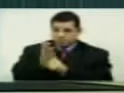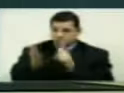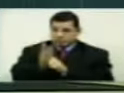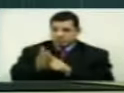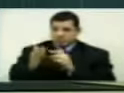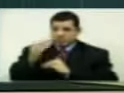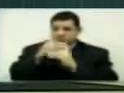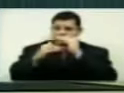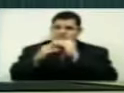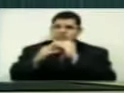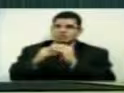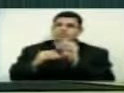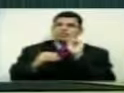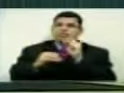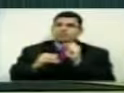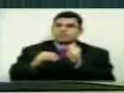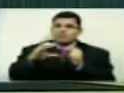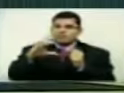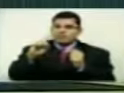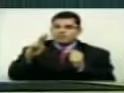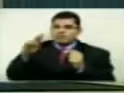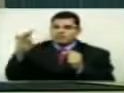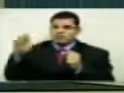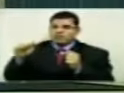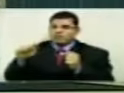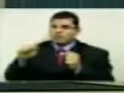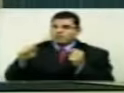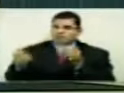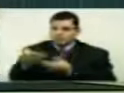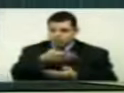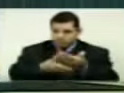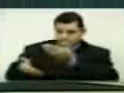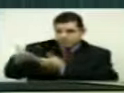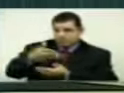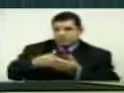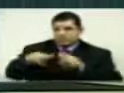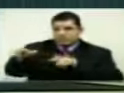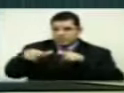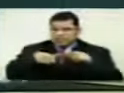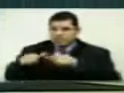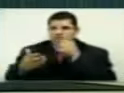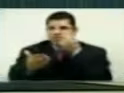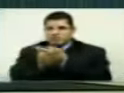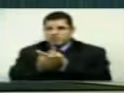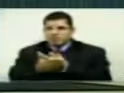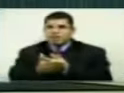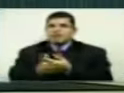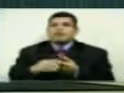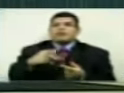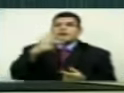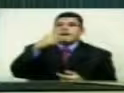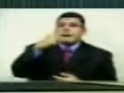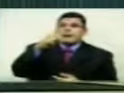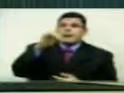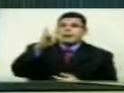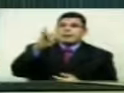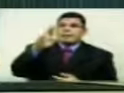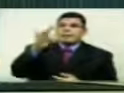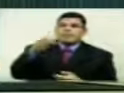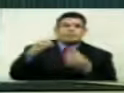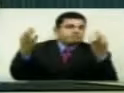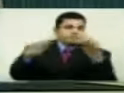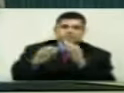papel subalterno de corretor, de intermediário de um negócio privado. Isso não